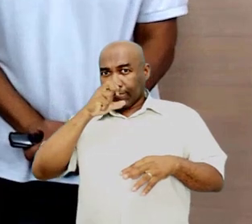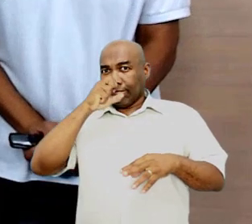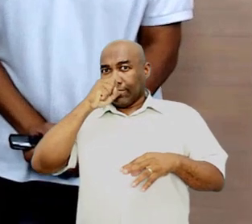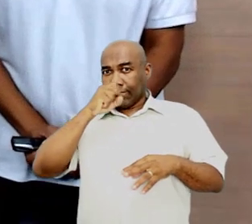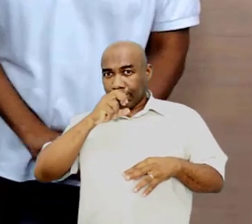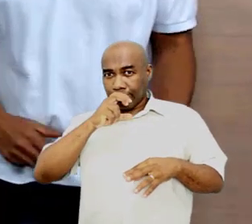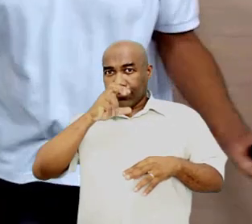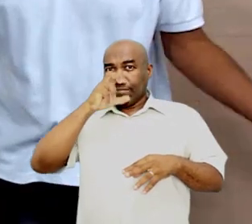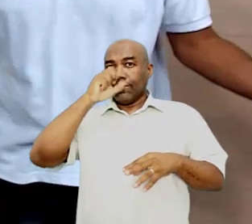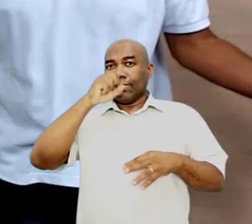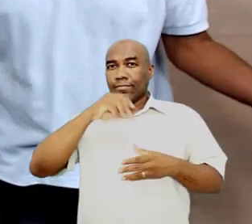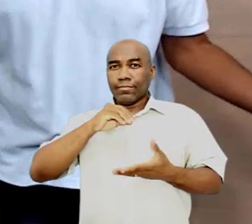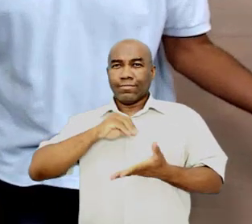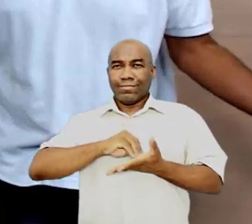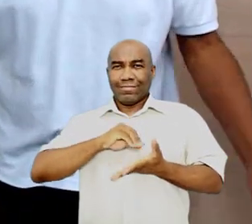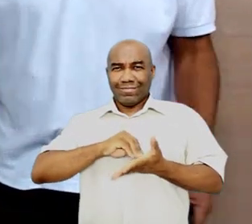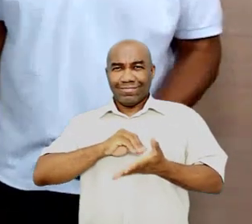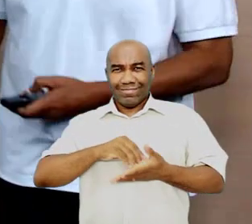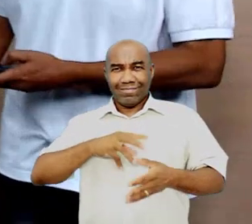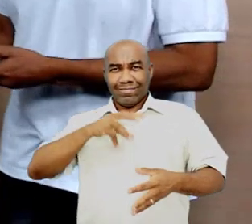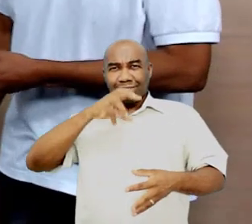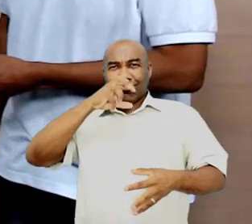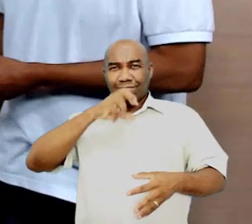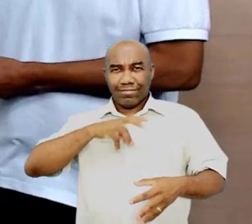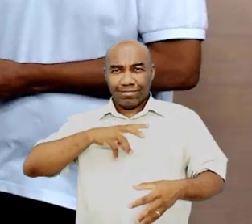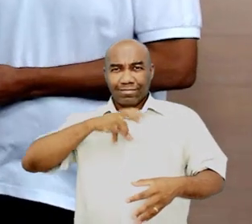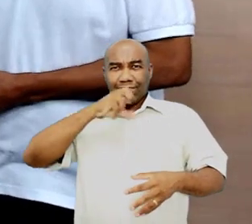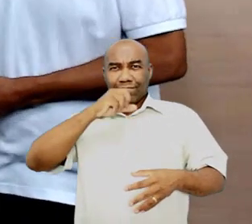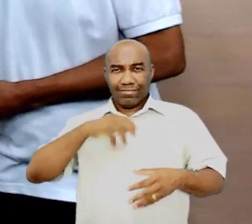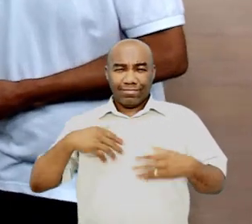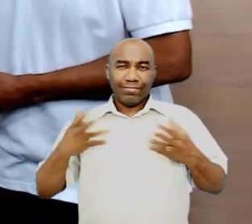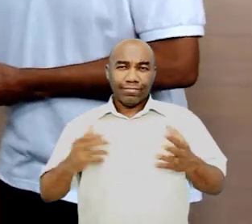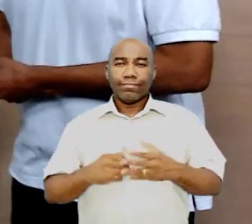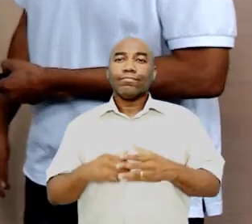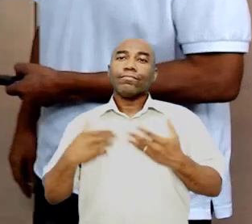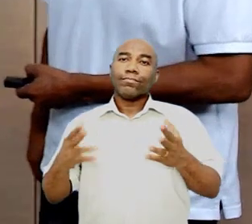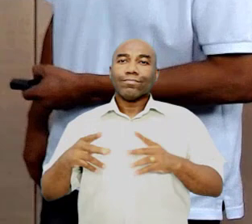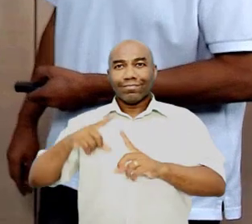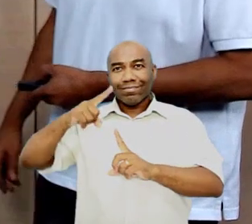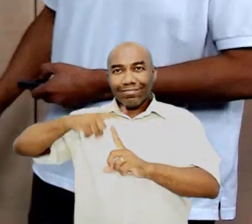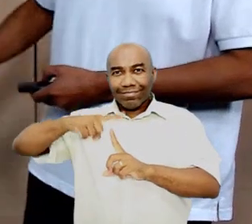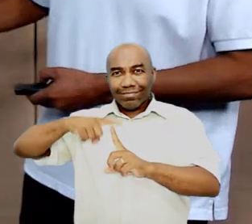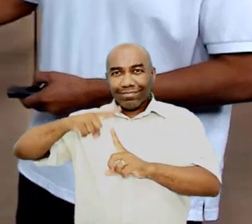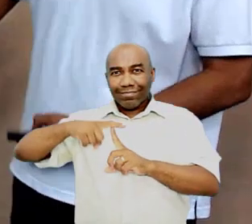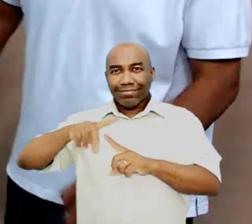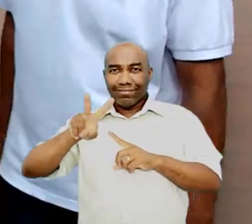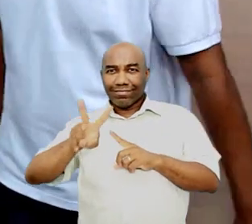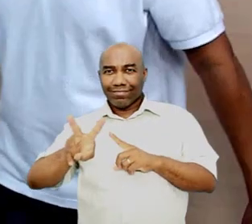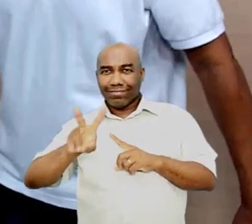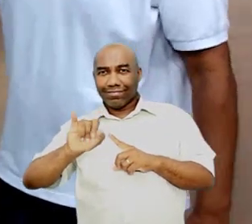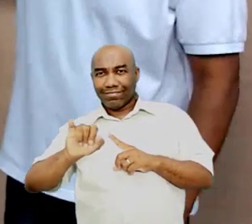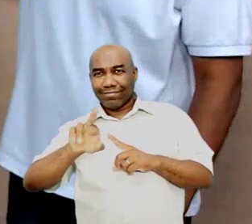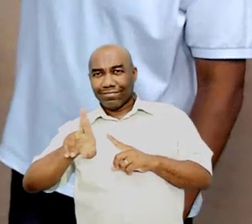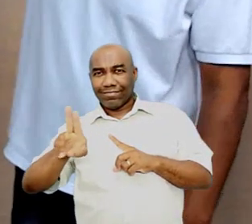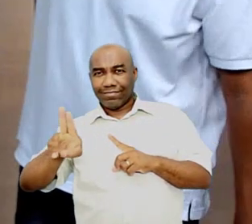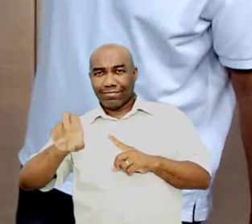de ar, porque ninguém vai transportar oxigênio dentro de você. Então, cada um tem sua